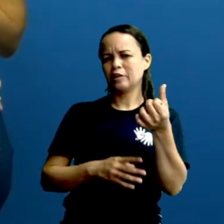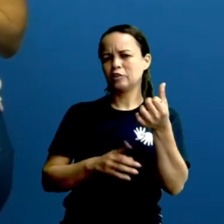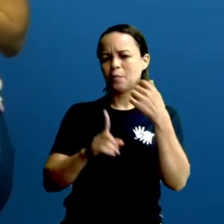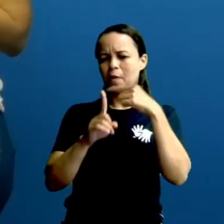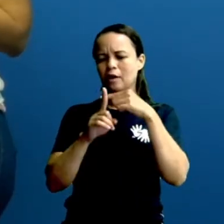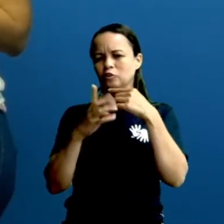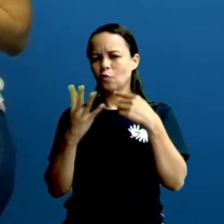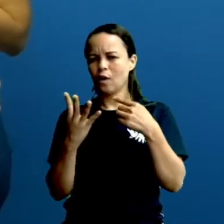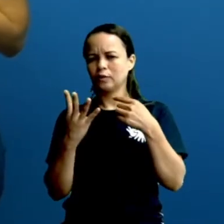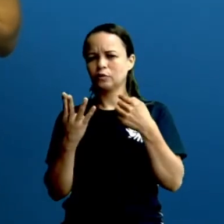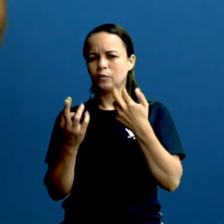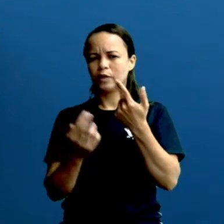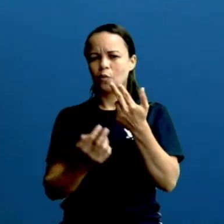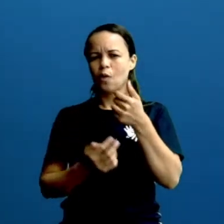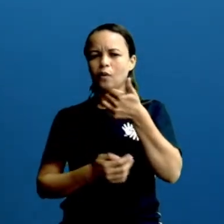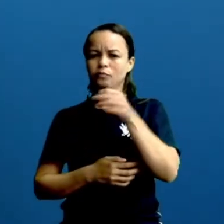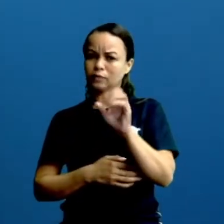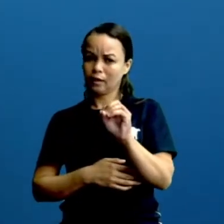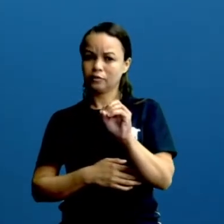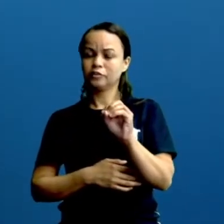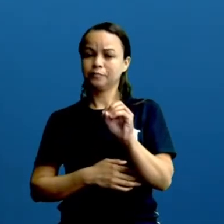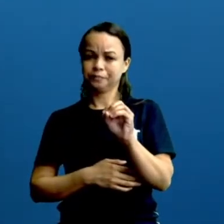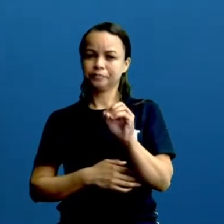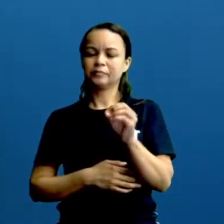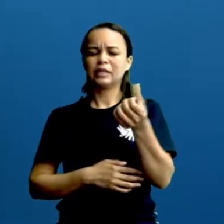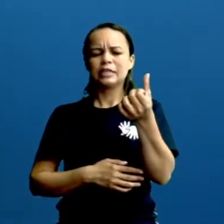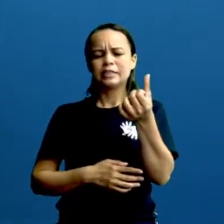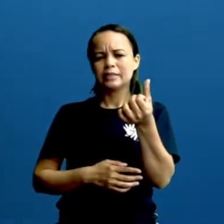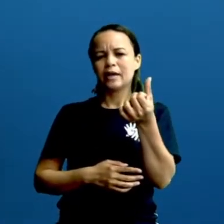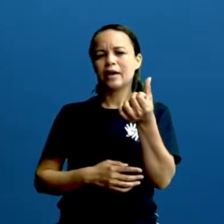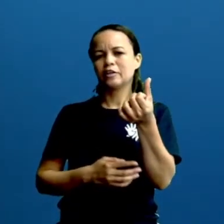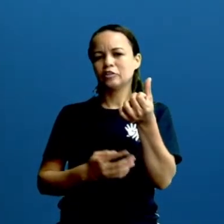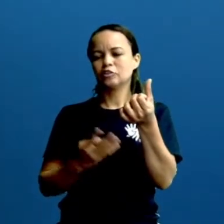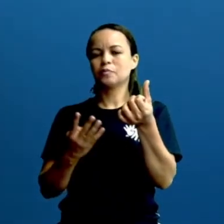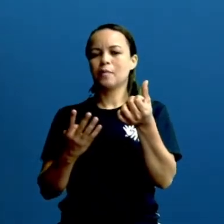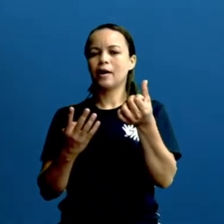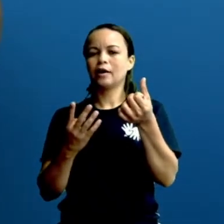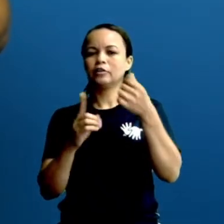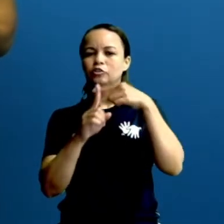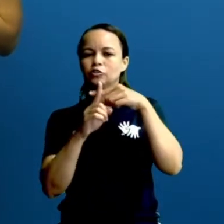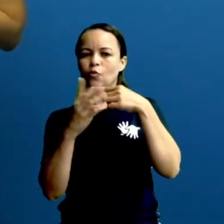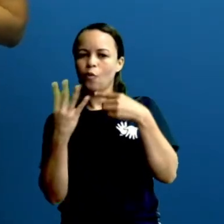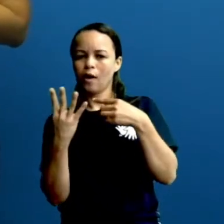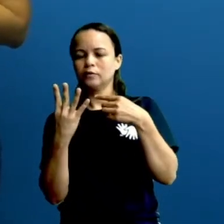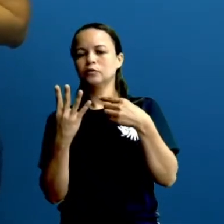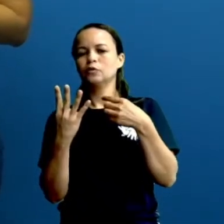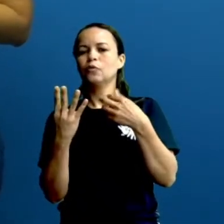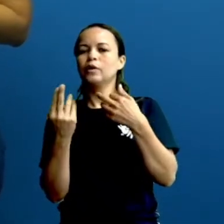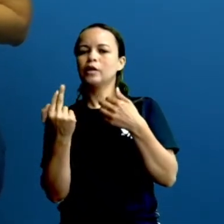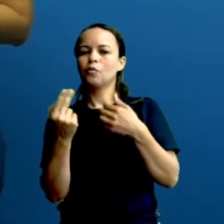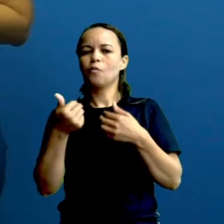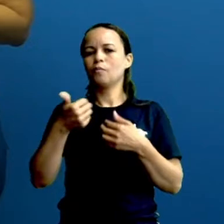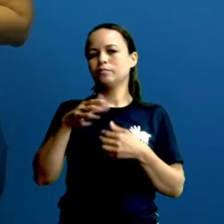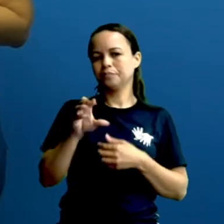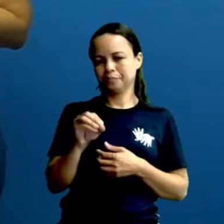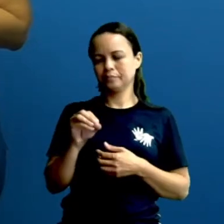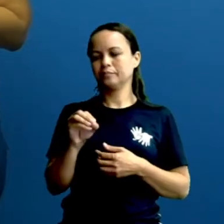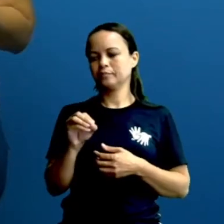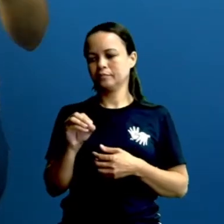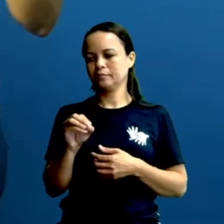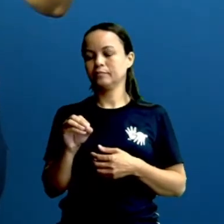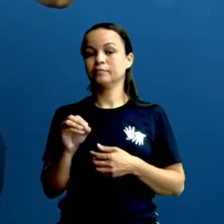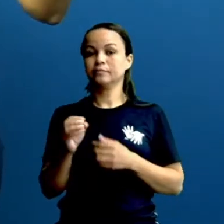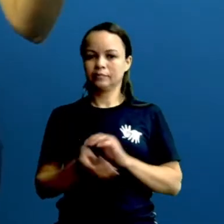4, 10. 6 peixinhos mais 4 peixinhos igual a 10.